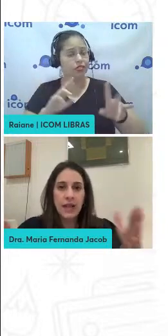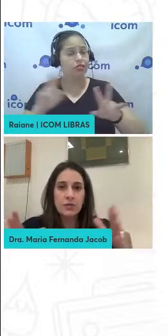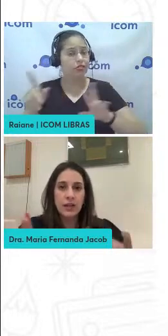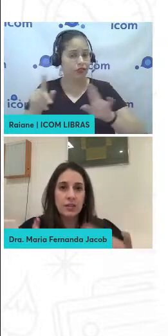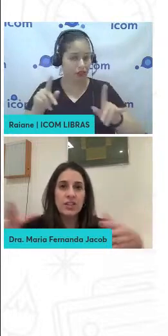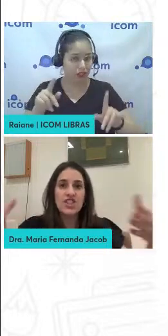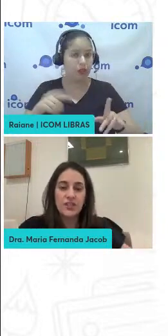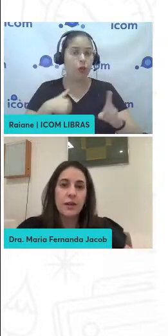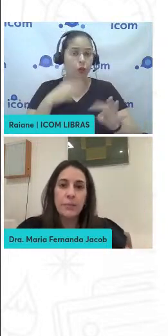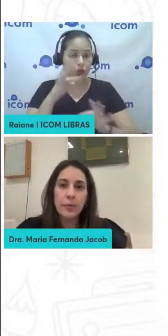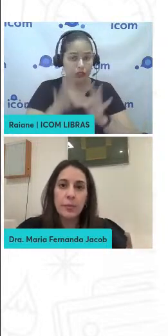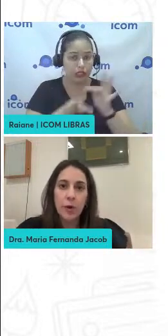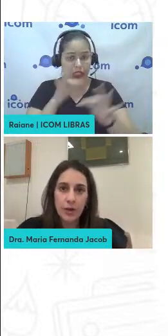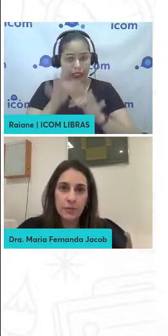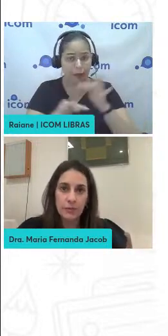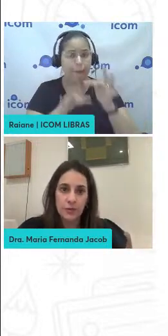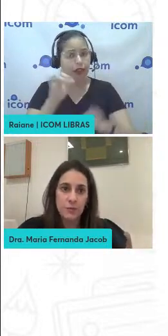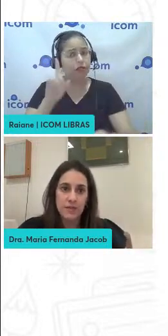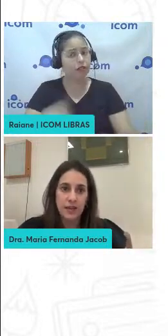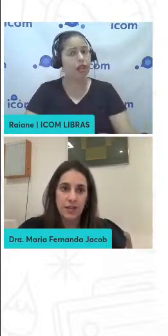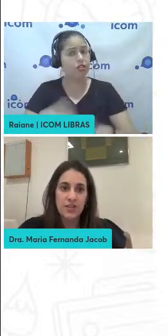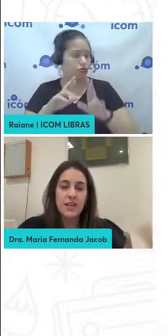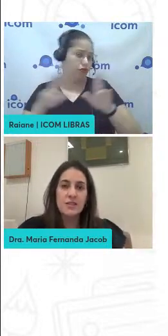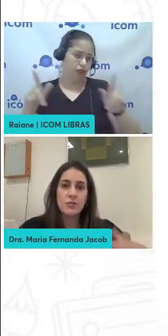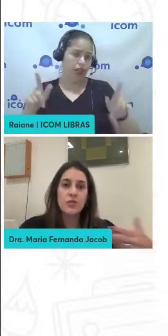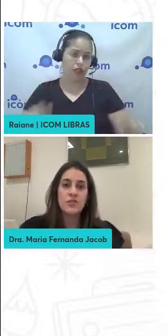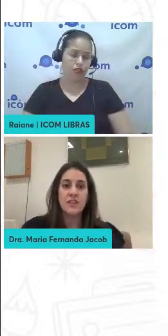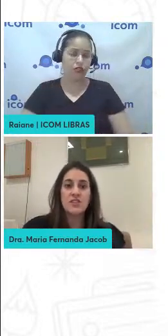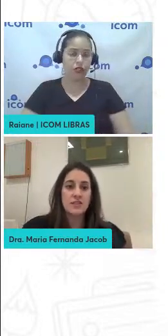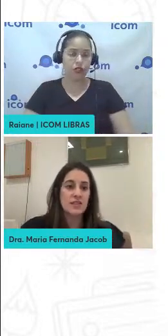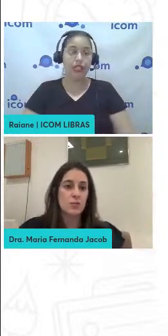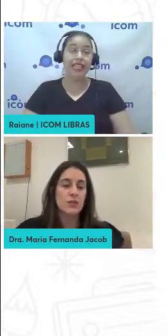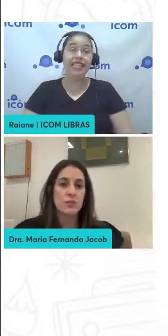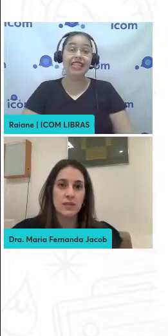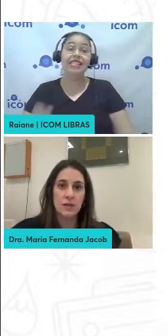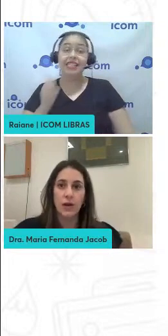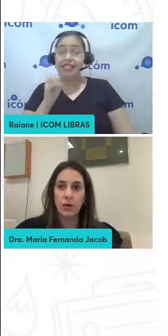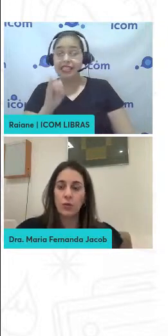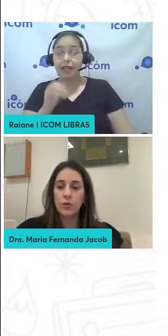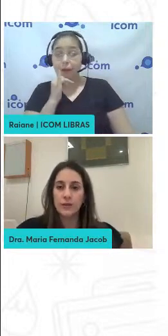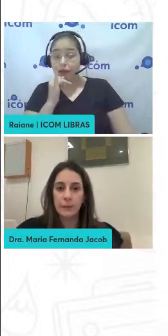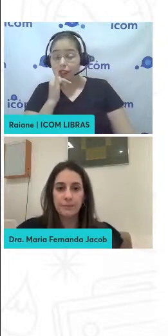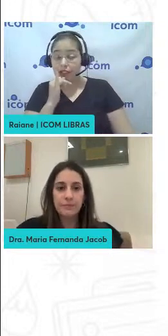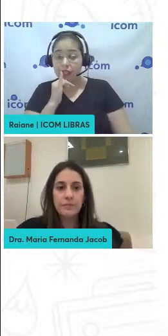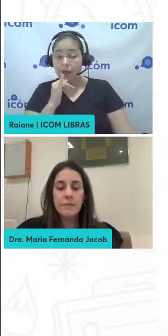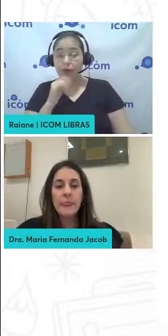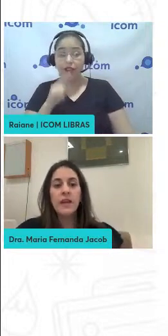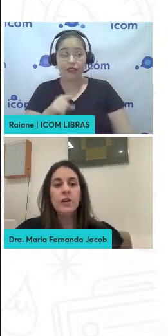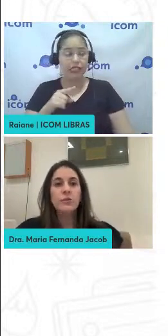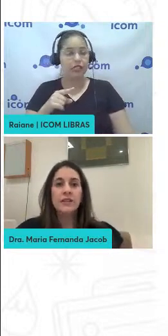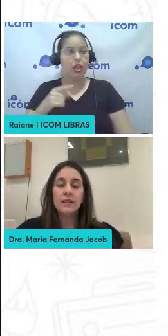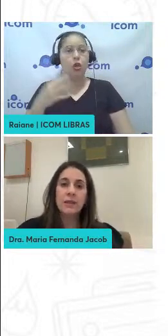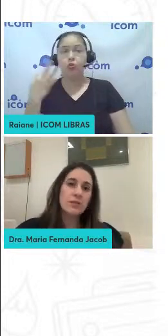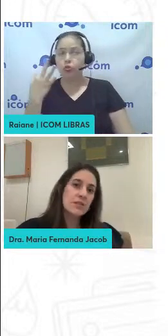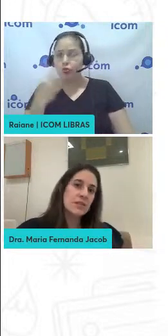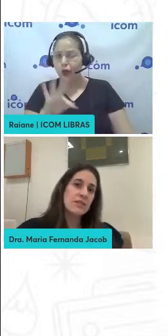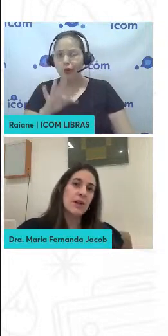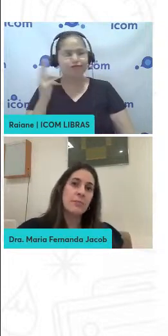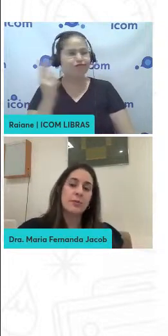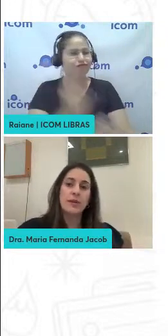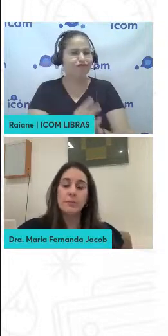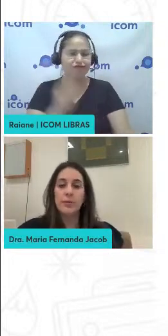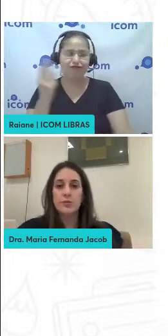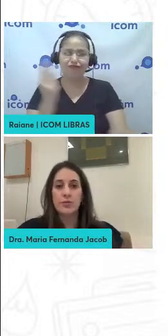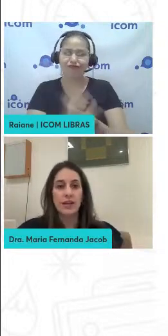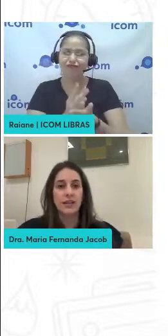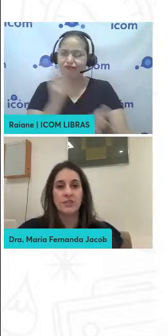o tratamento, aquilo que a gente vai propor para o nosso paciente. Se eu estou de frente, às vezes, uma situação aguda, o tratamento, às vezes,